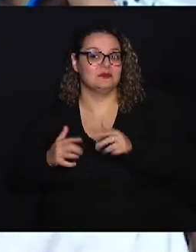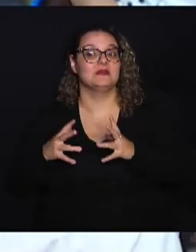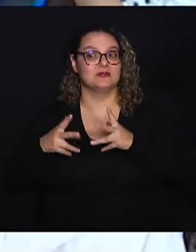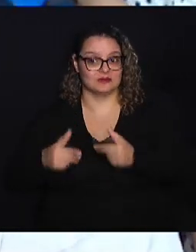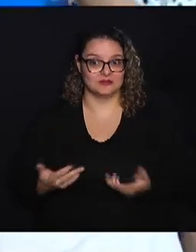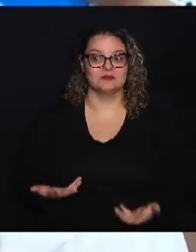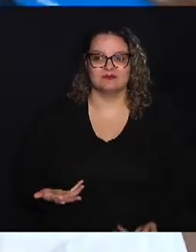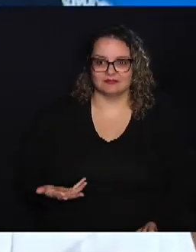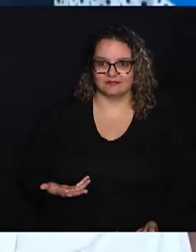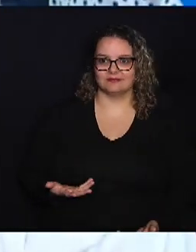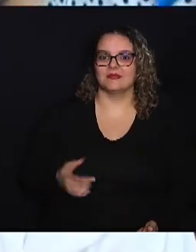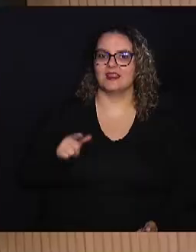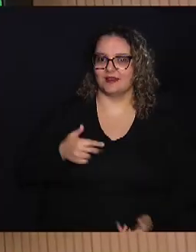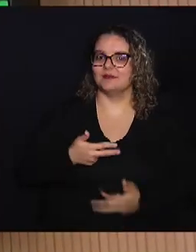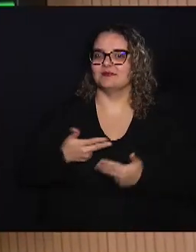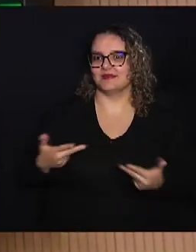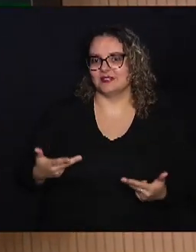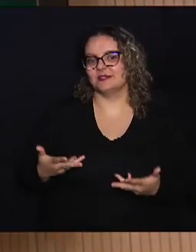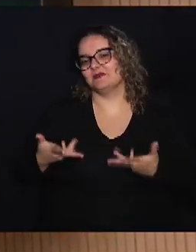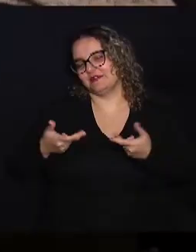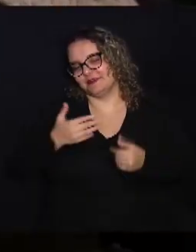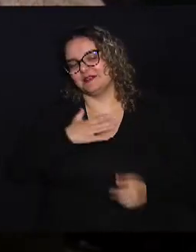é uma coisa muito incrível para mim.